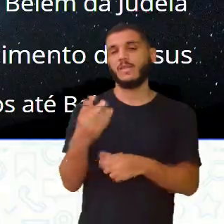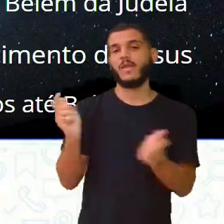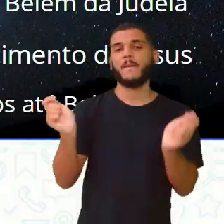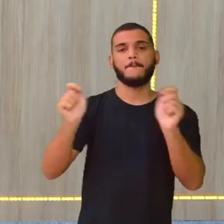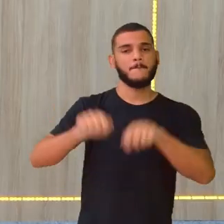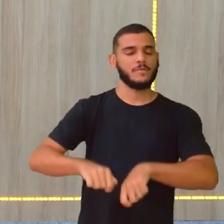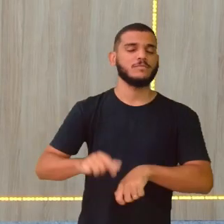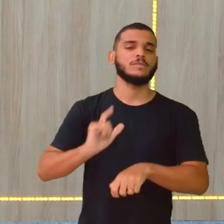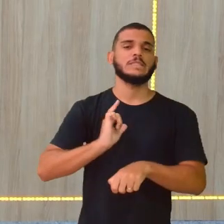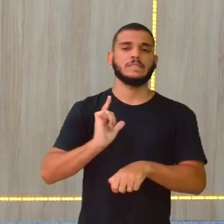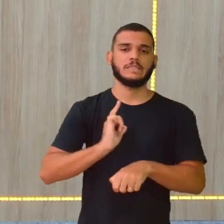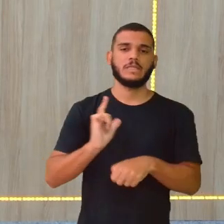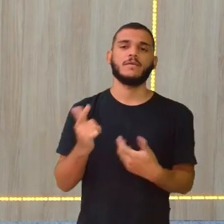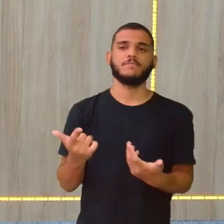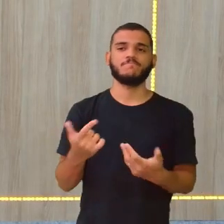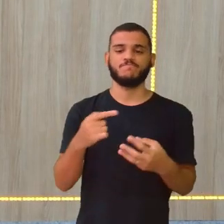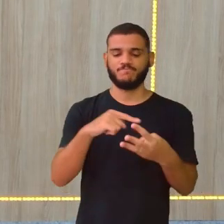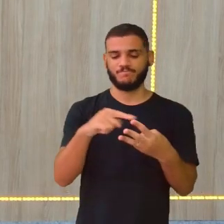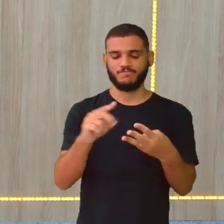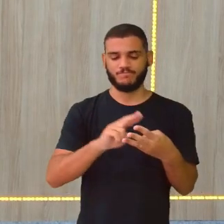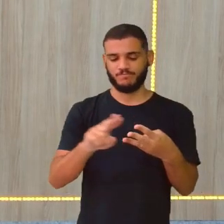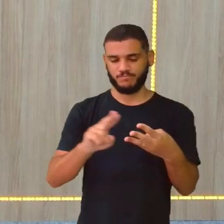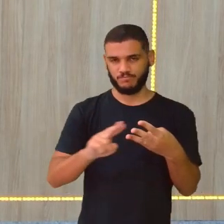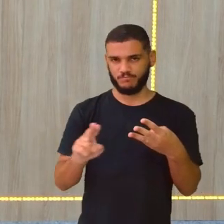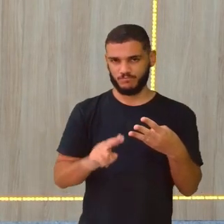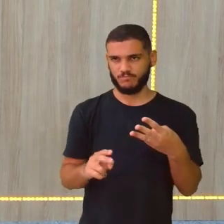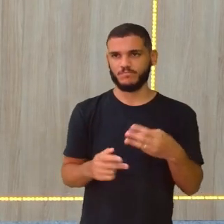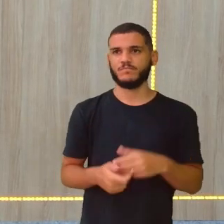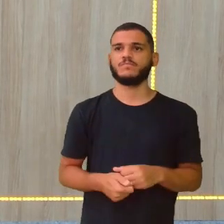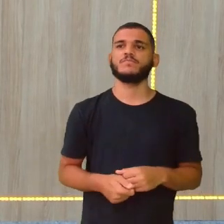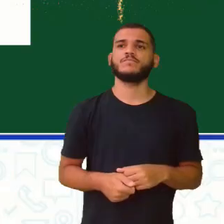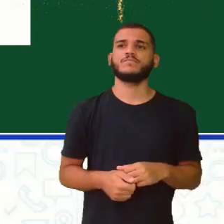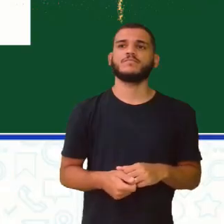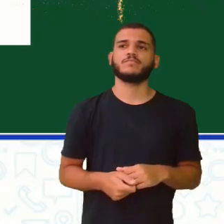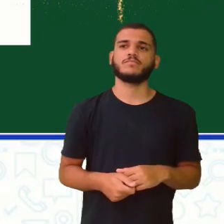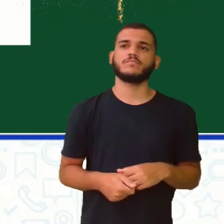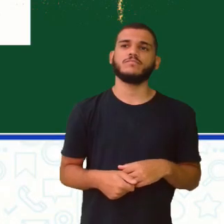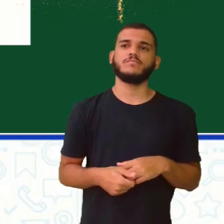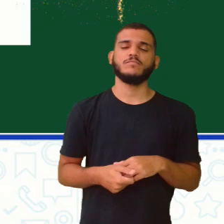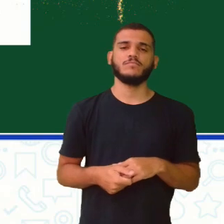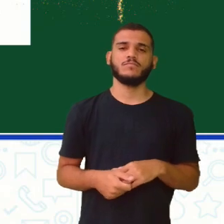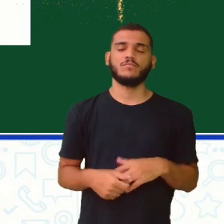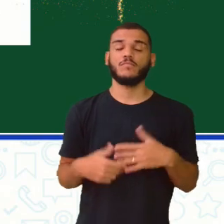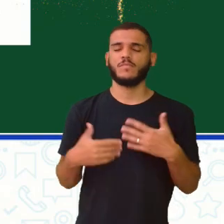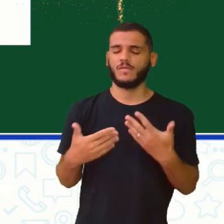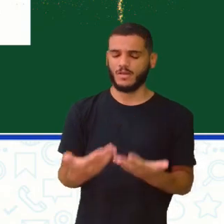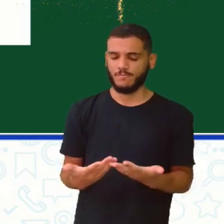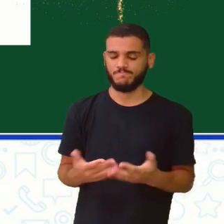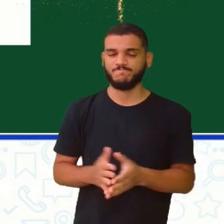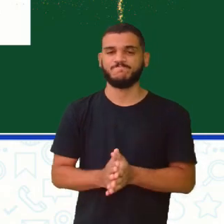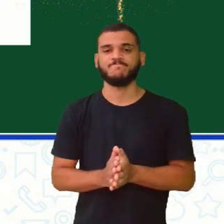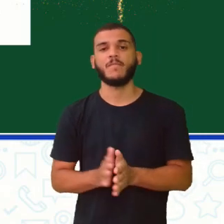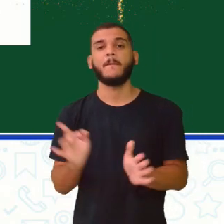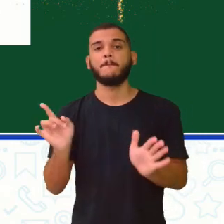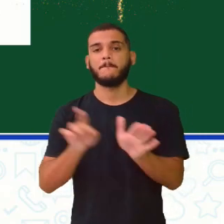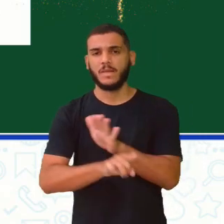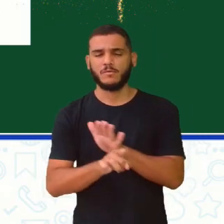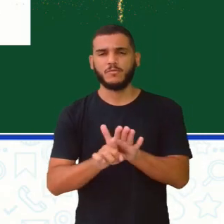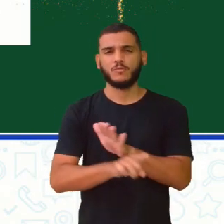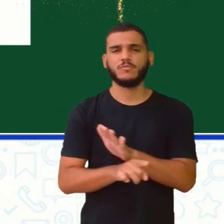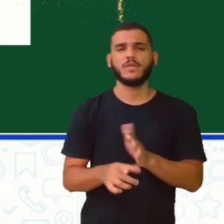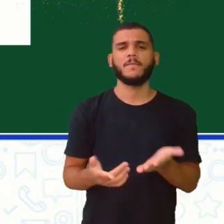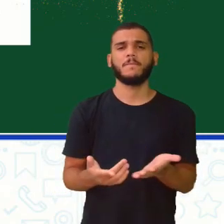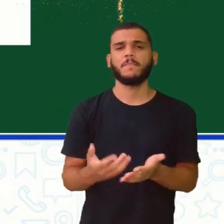possibilidades, não é? Que percebemos aí. Então vamos seguindo. Será que o rei Herodes era